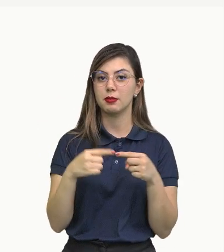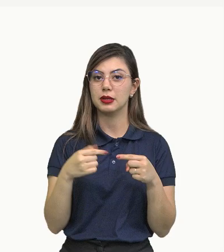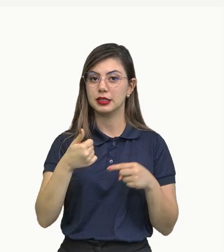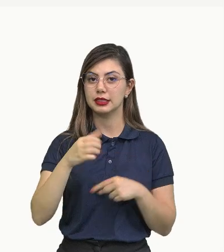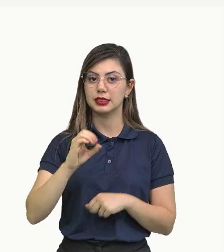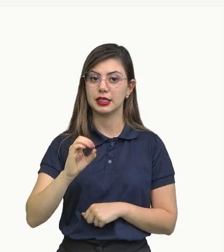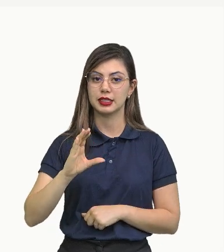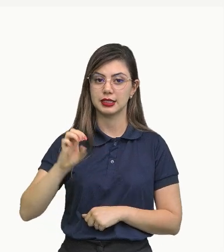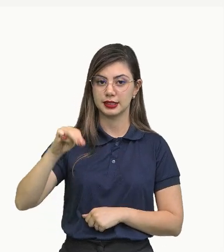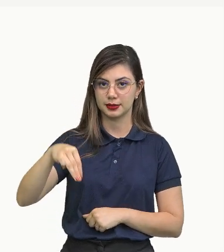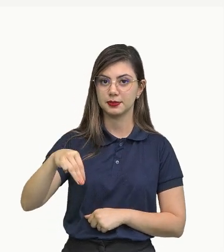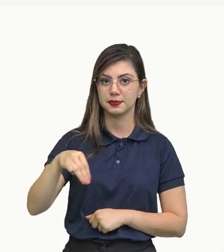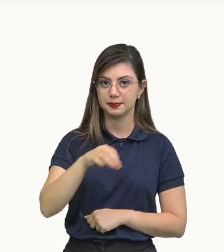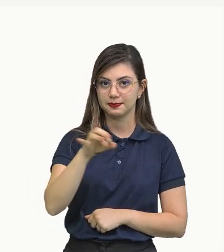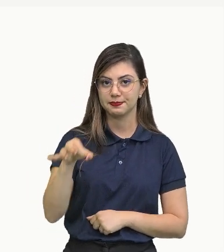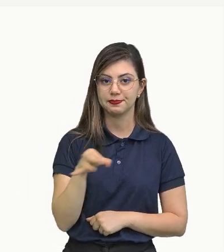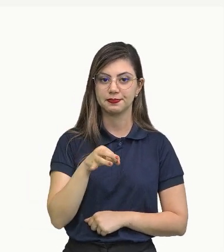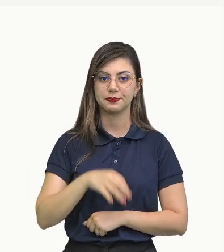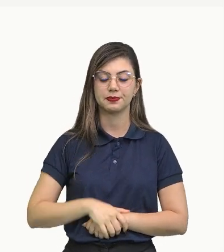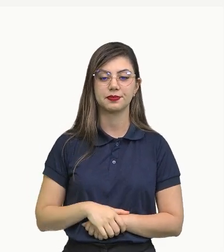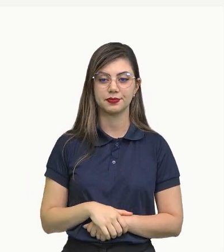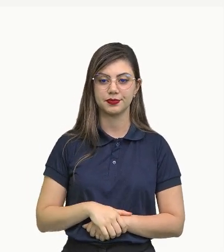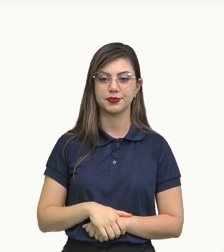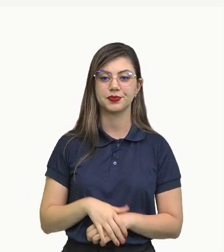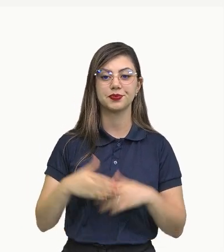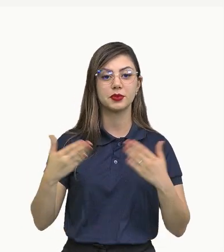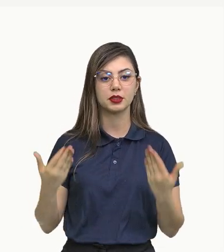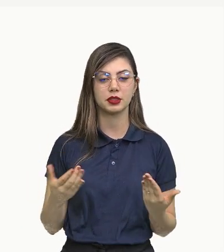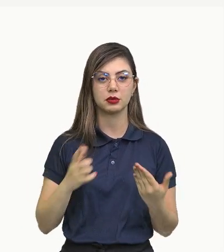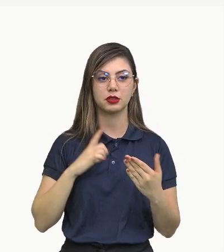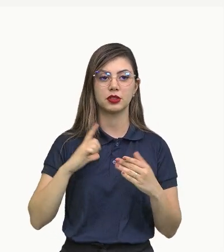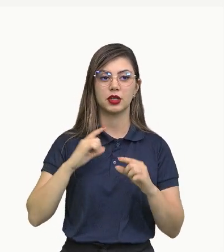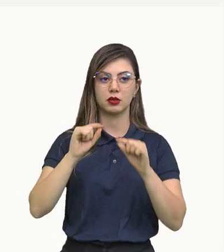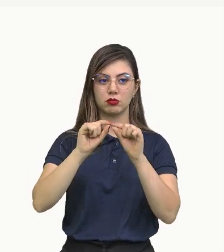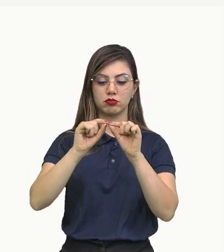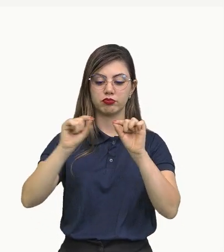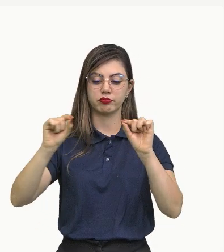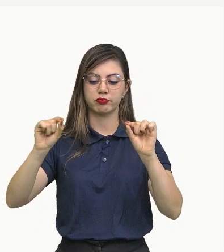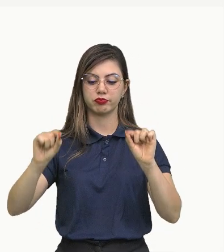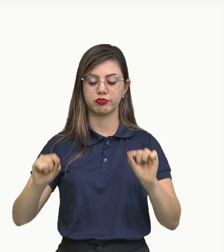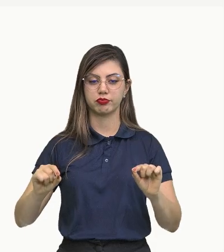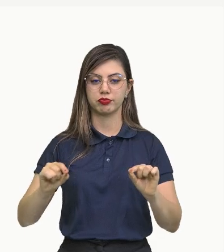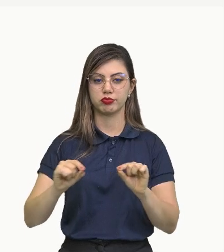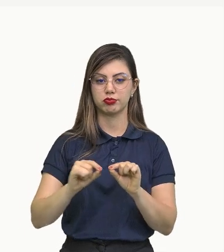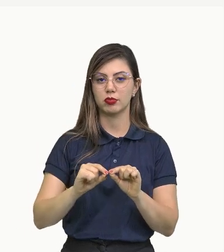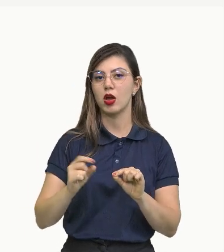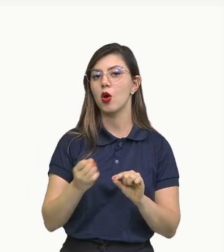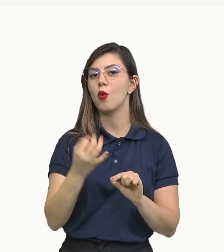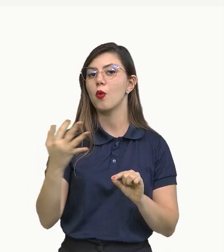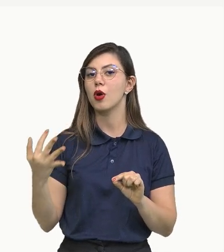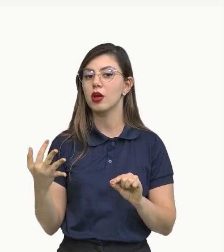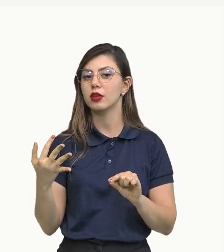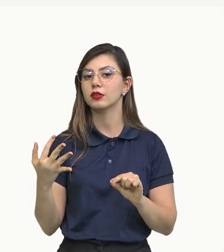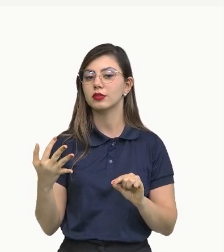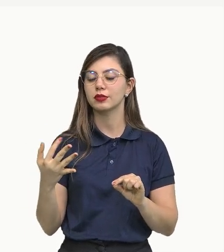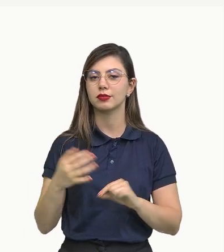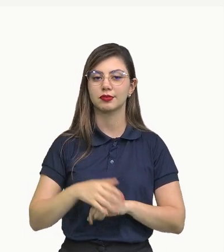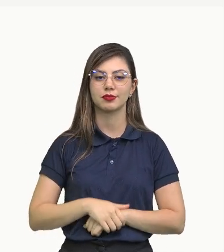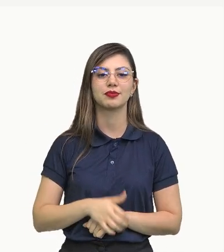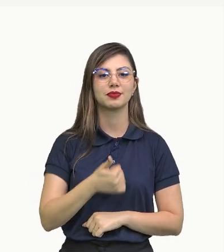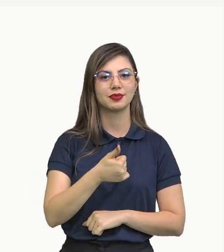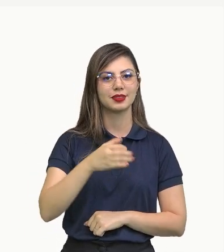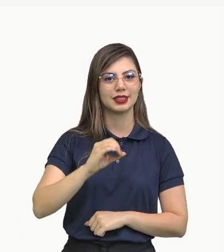10 centímetros. Então, as arestas do cubo em centímetros agora vão ser de quanto? Vão ser de